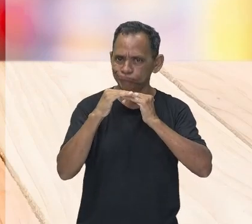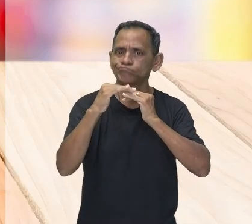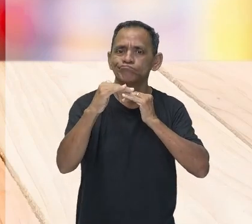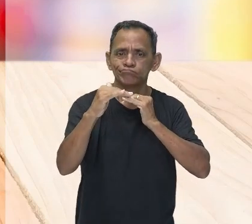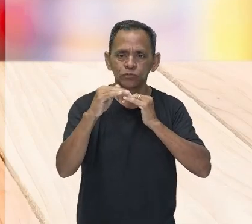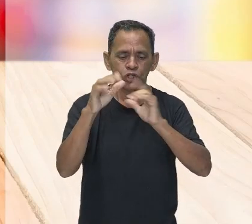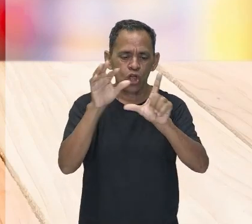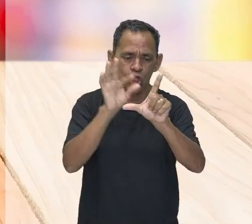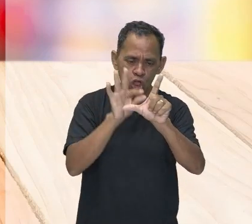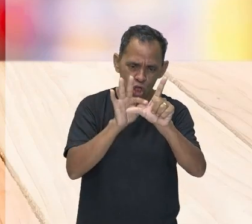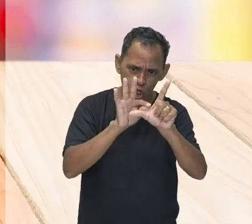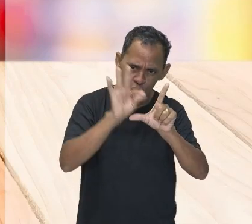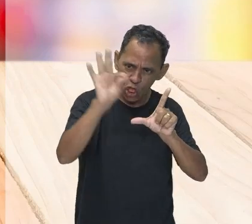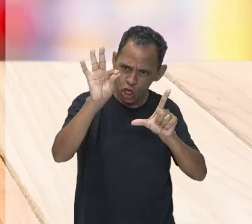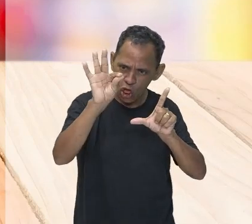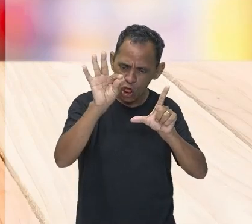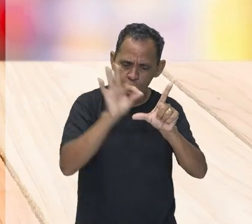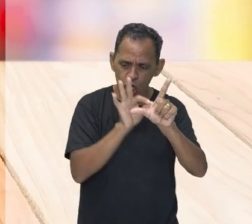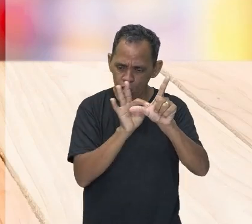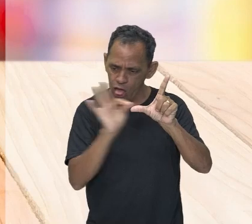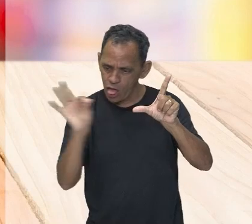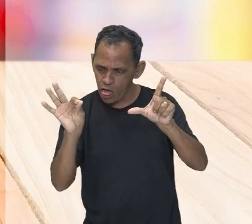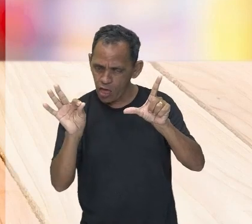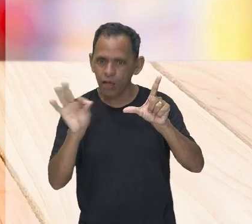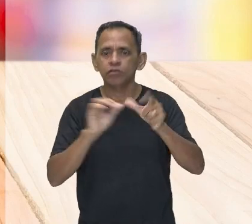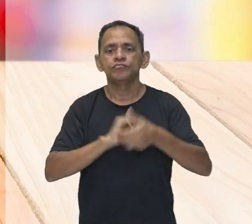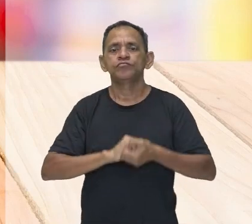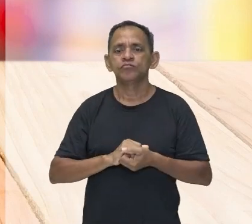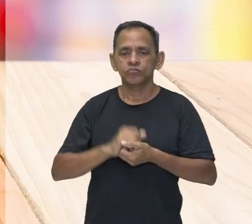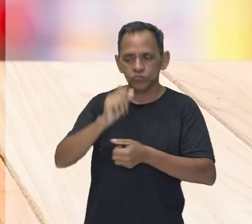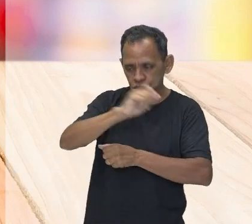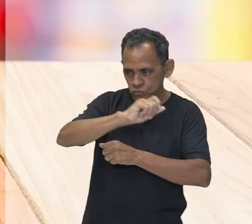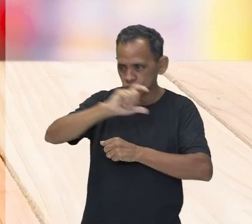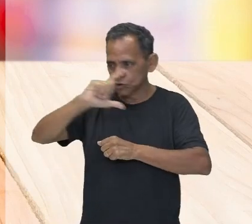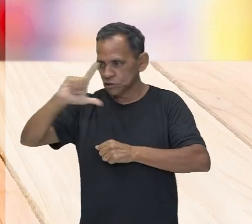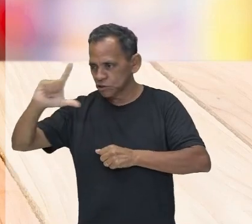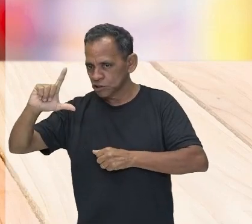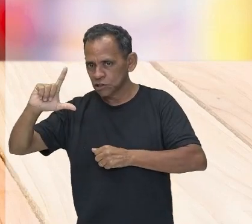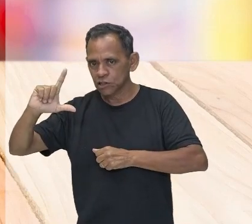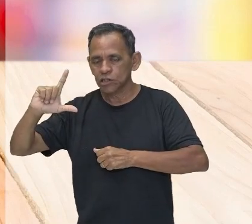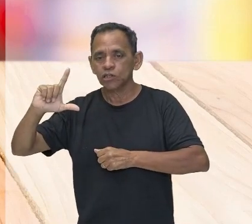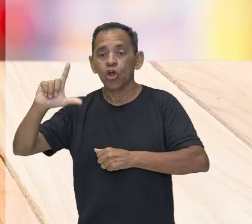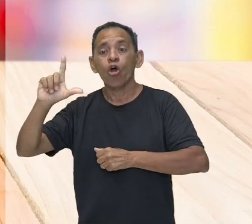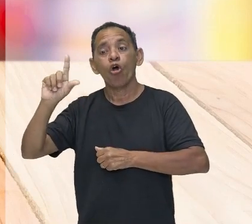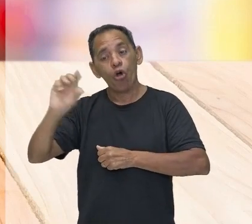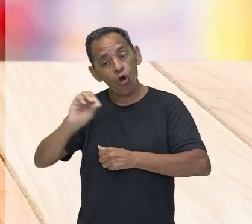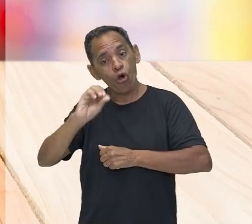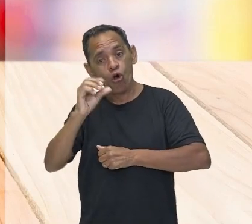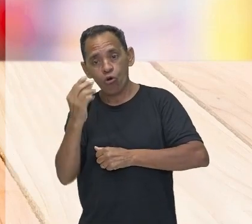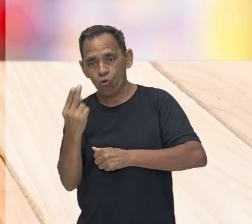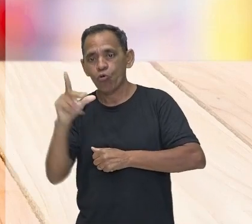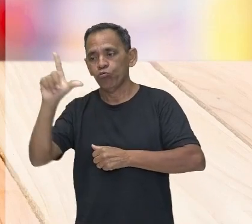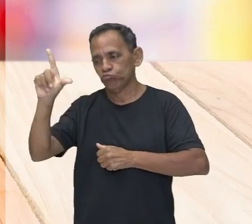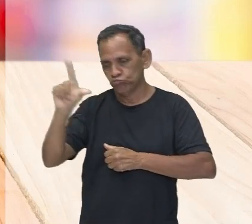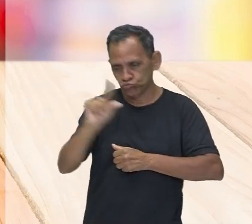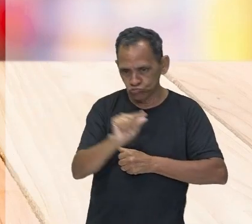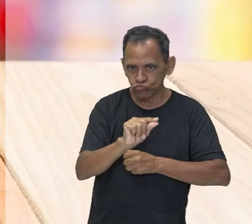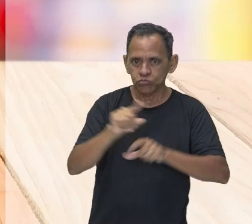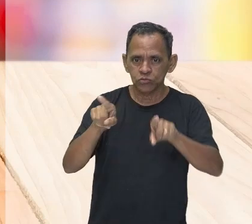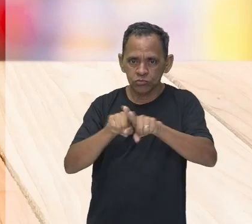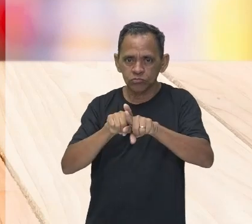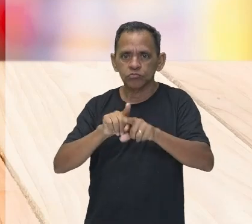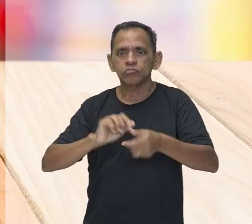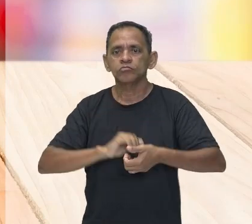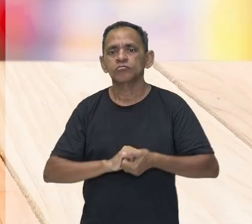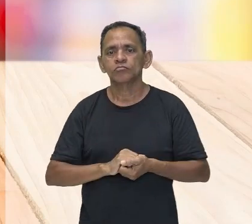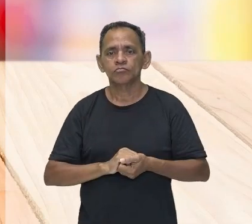comportamento crescente ou um comportamento decrescente. No caso aqui da física, nós temos o mesmo comportamento, né? O que muda são